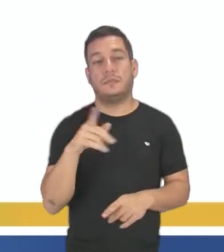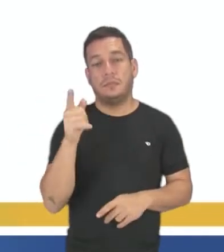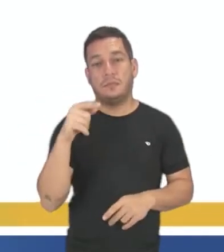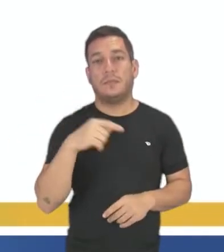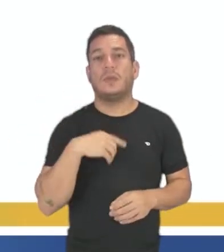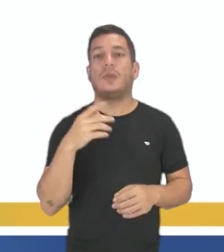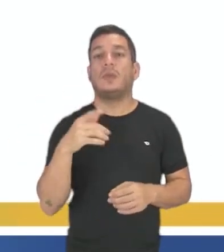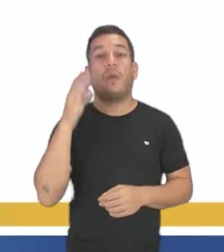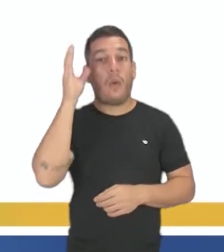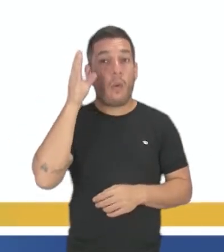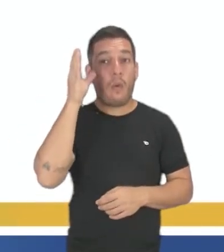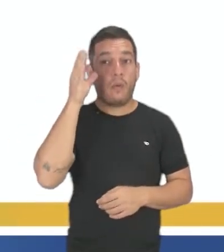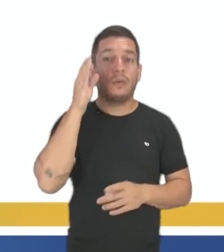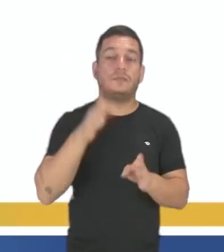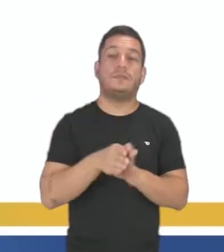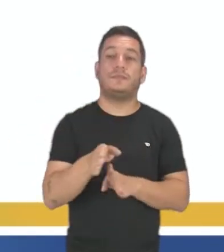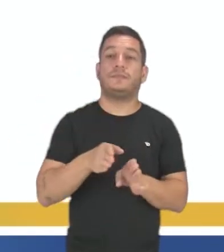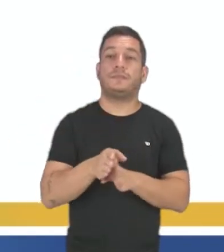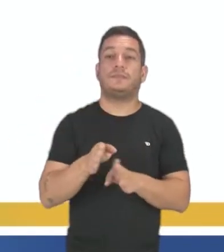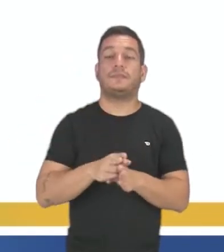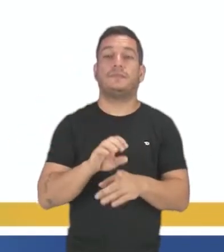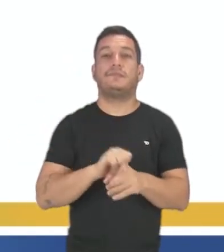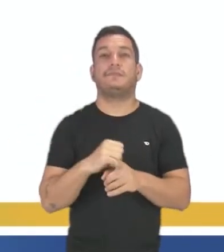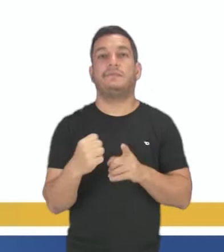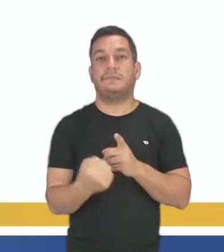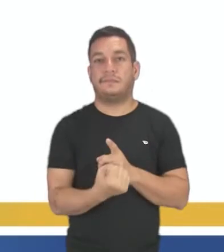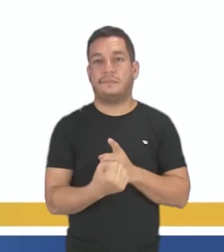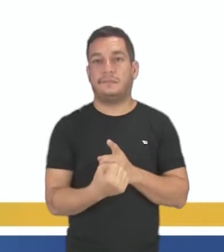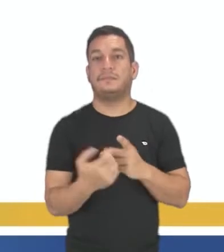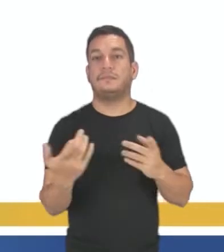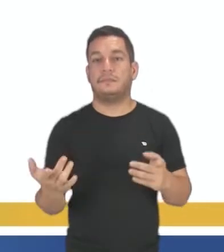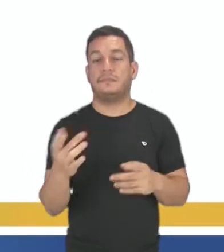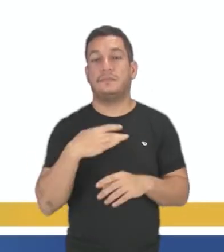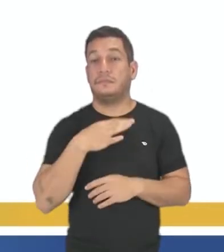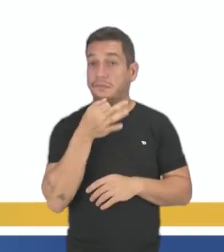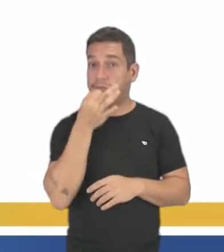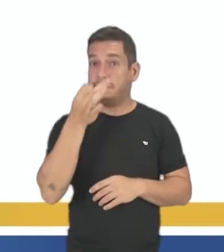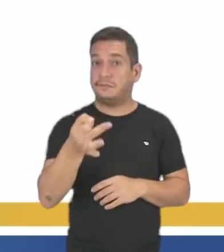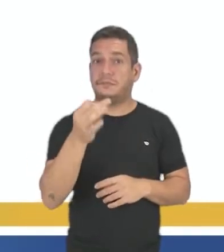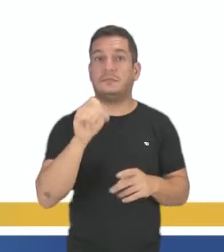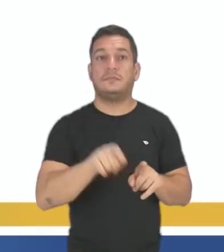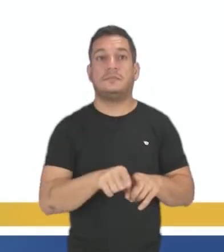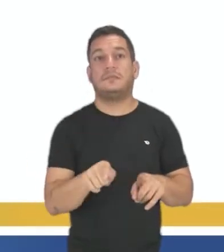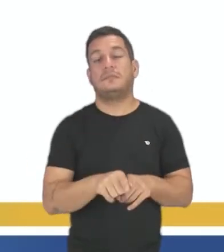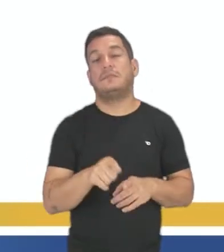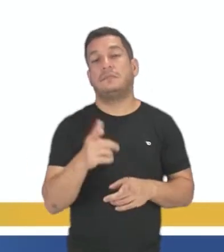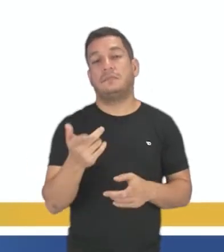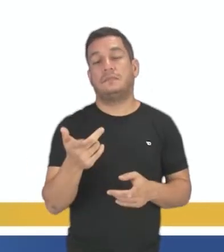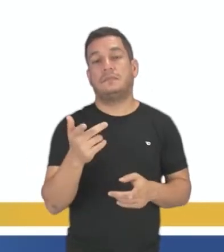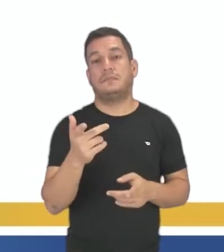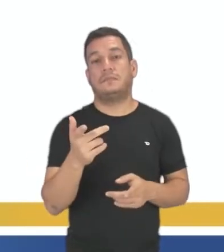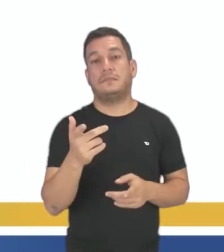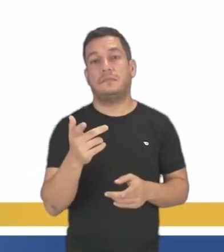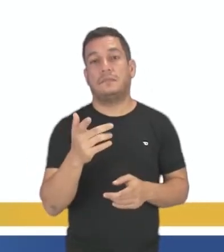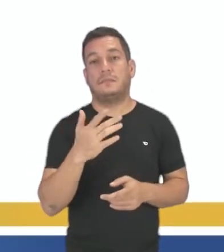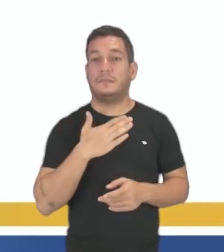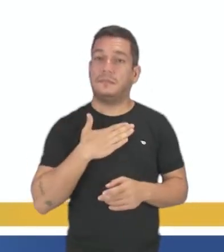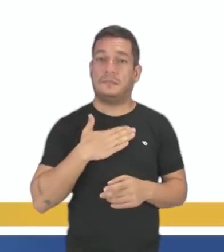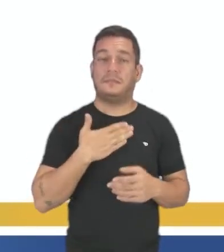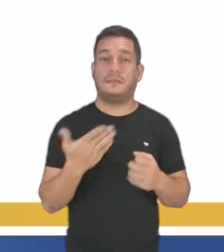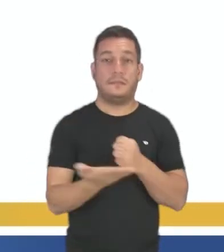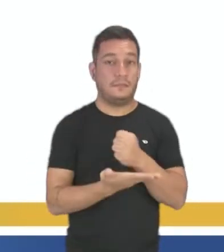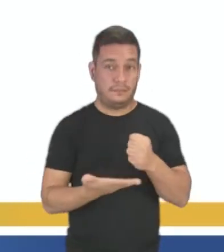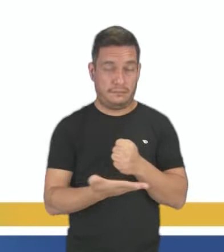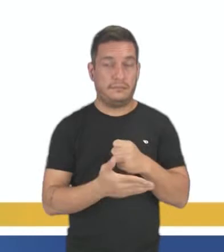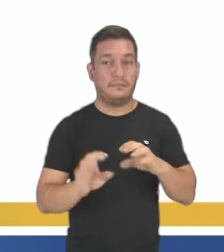seja, conscientizar a sociedade da sua opinião, do seu ponto de vista, é claro,